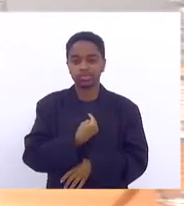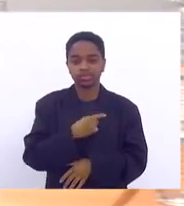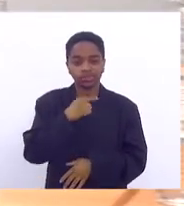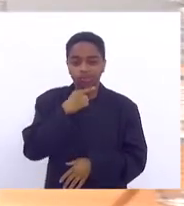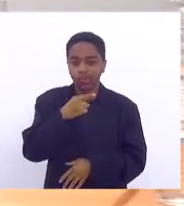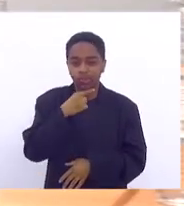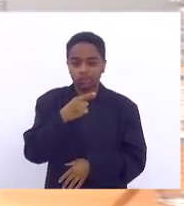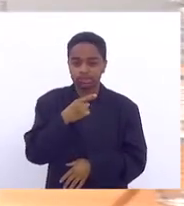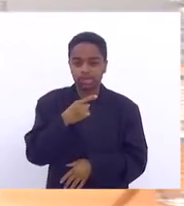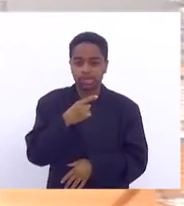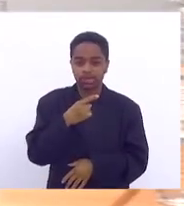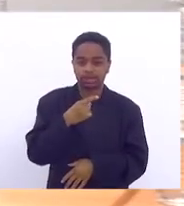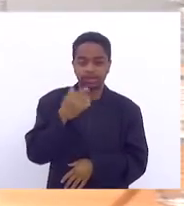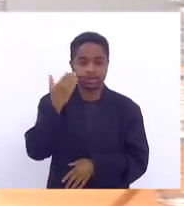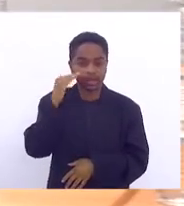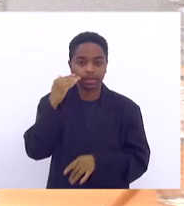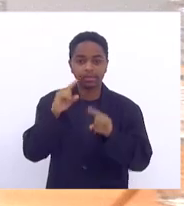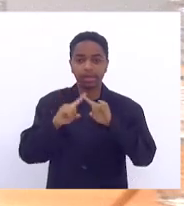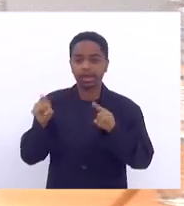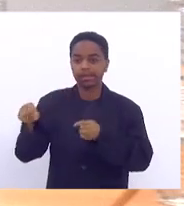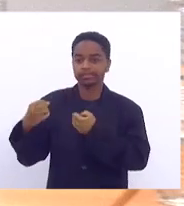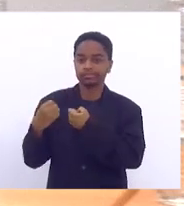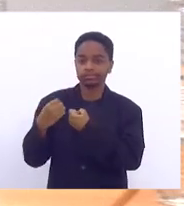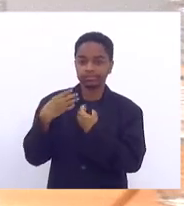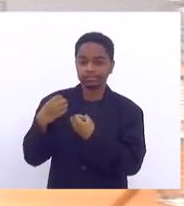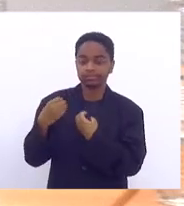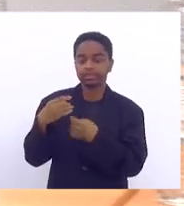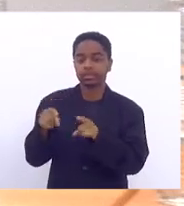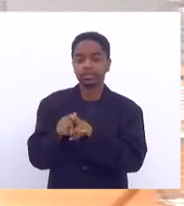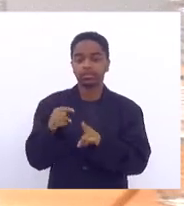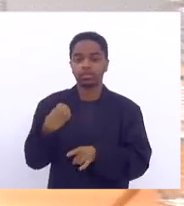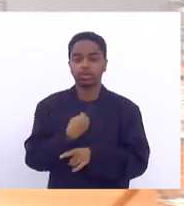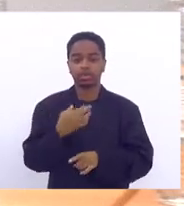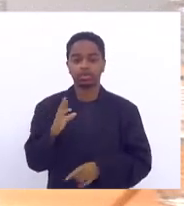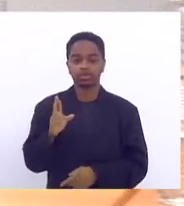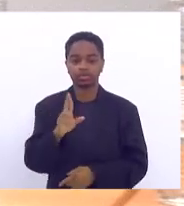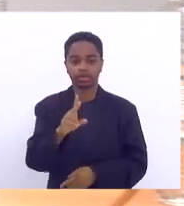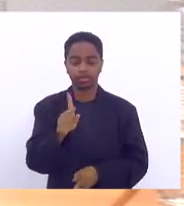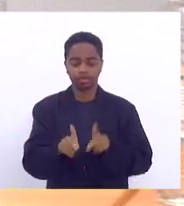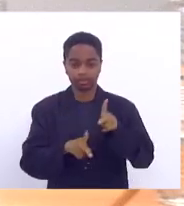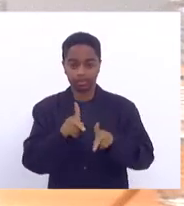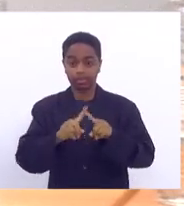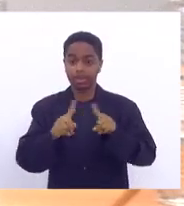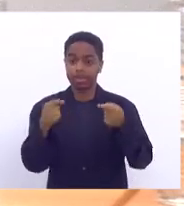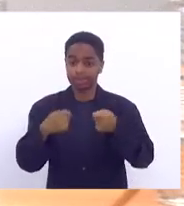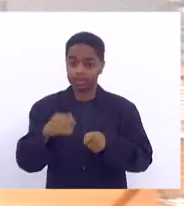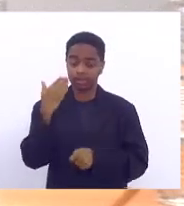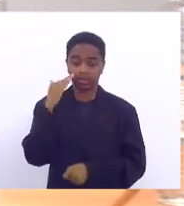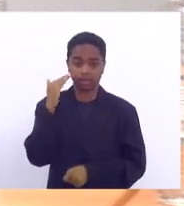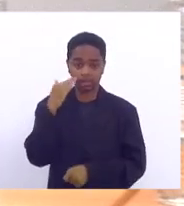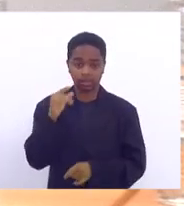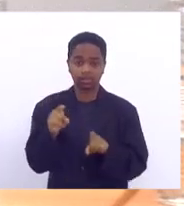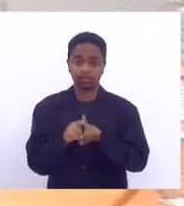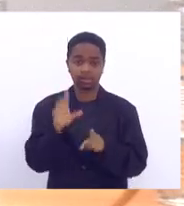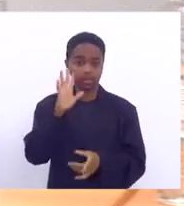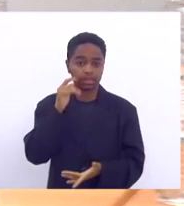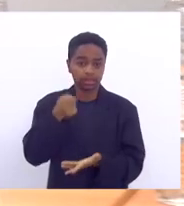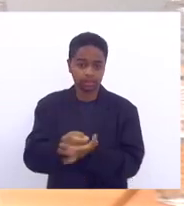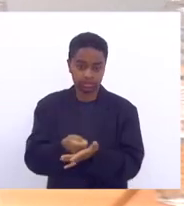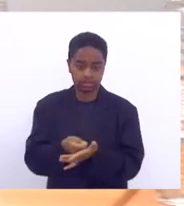domina mas a gente por ser é representante do povo precisa entender e tomar